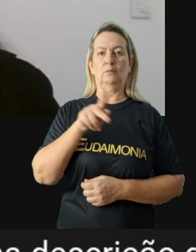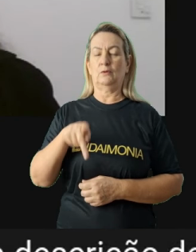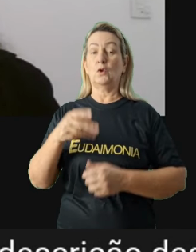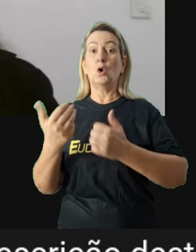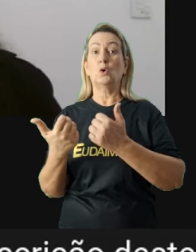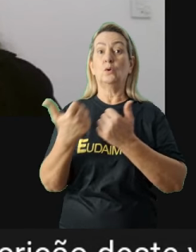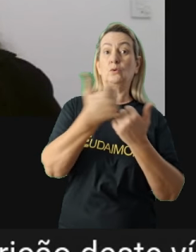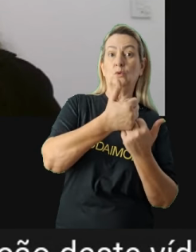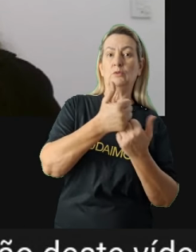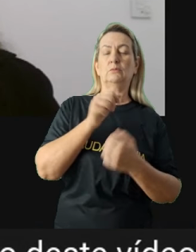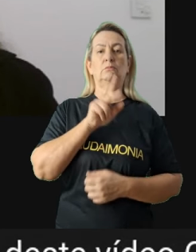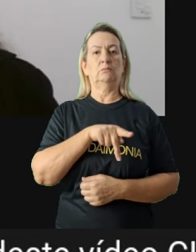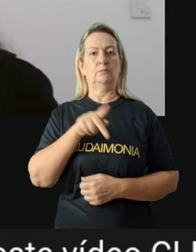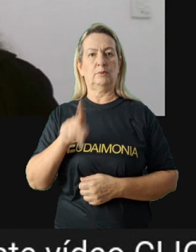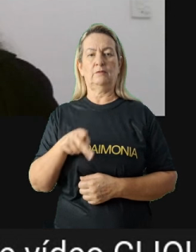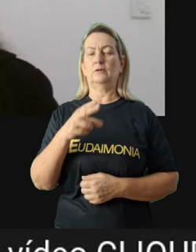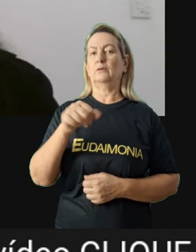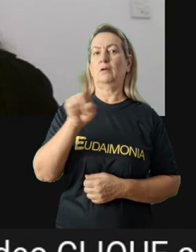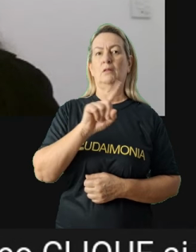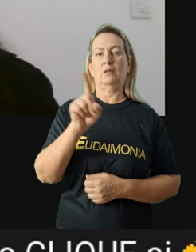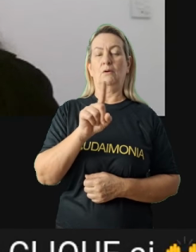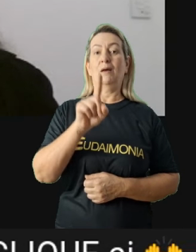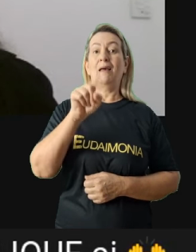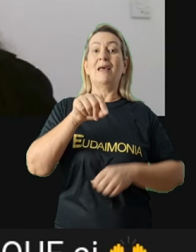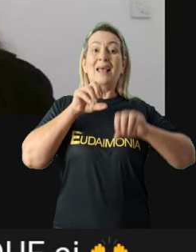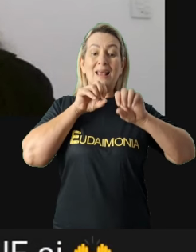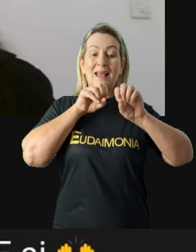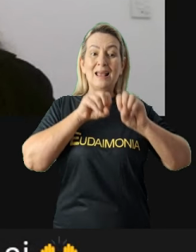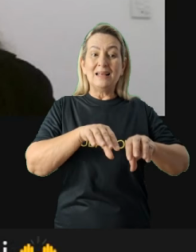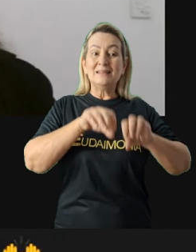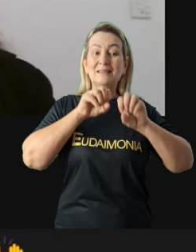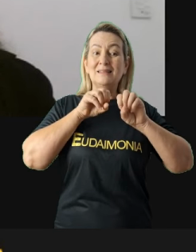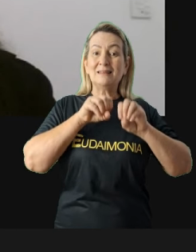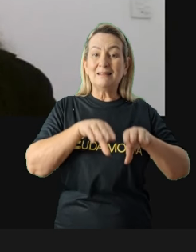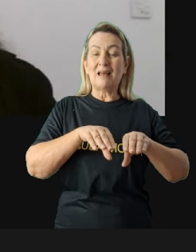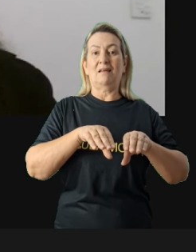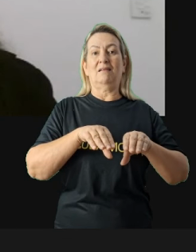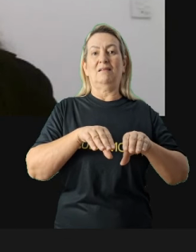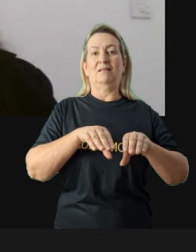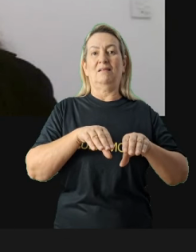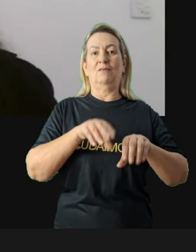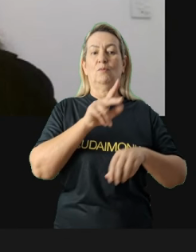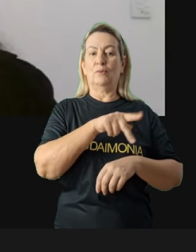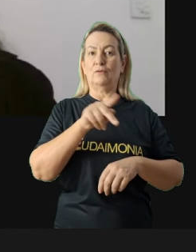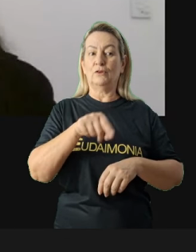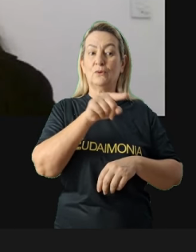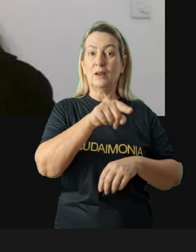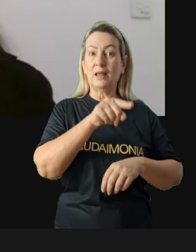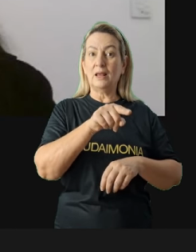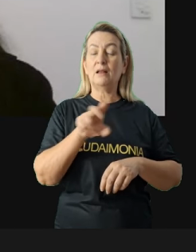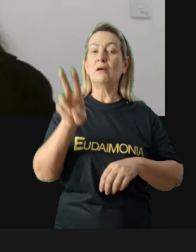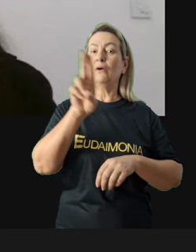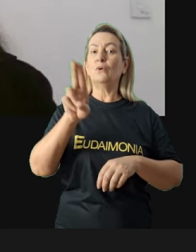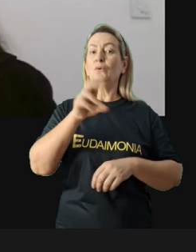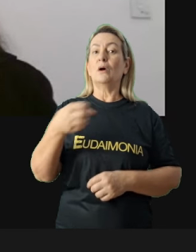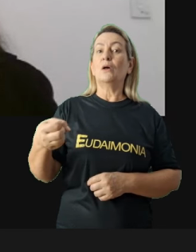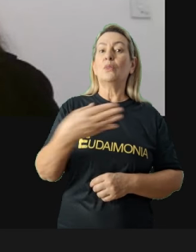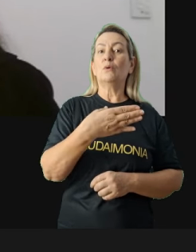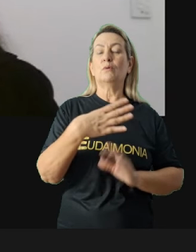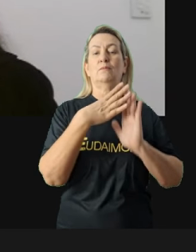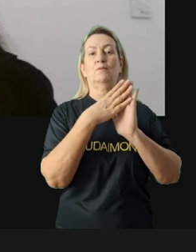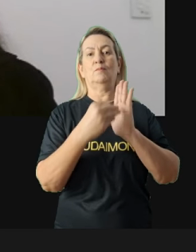o jeito do professor, ou seja, substituir o professor, é ensinar o professor a ensinar